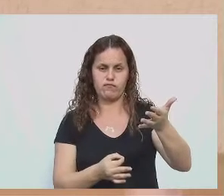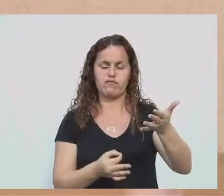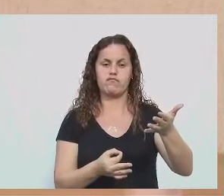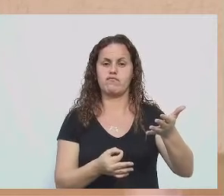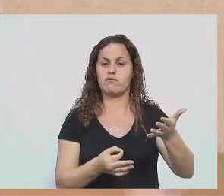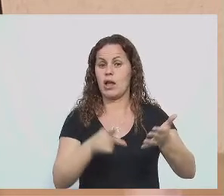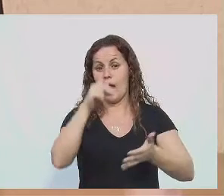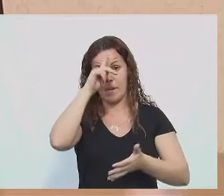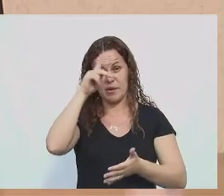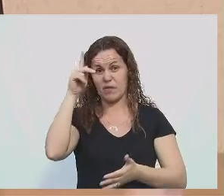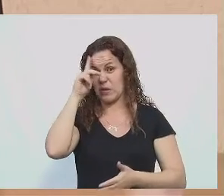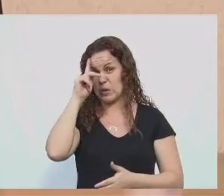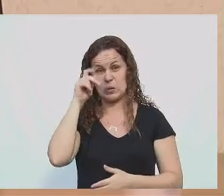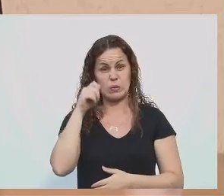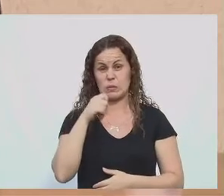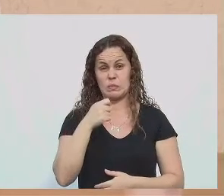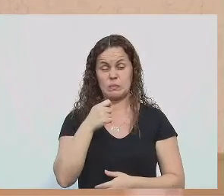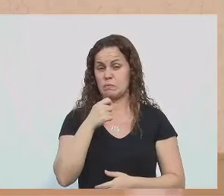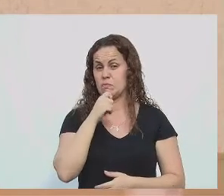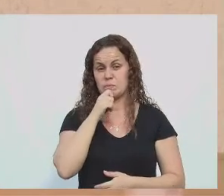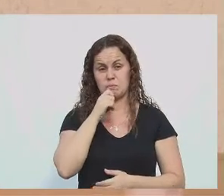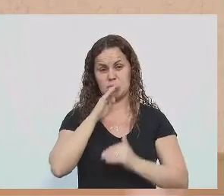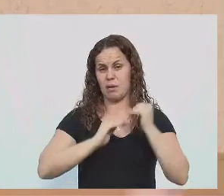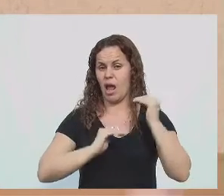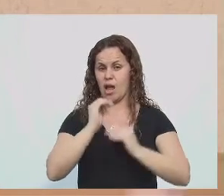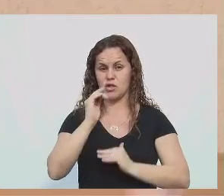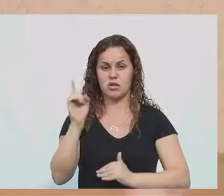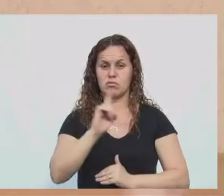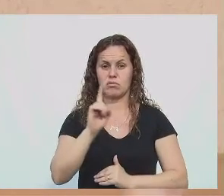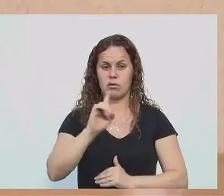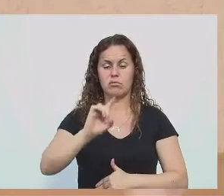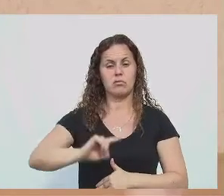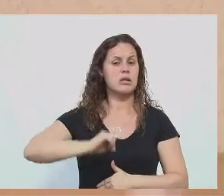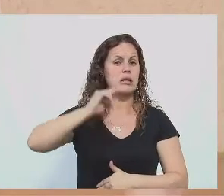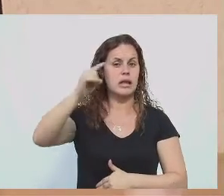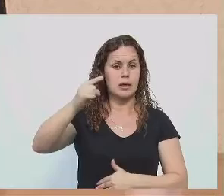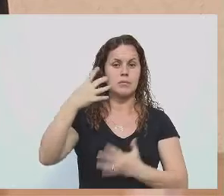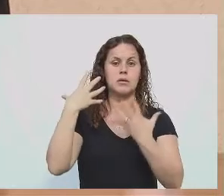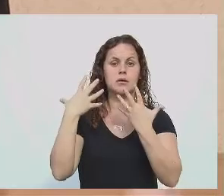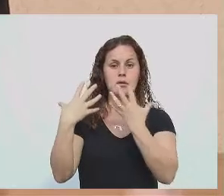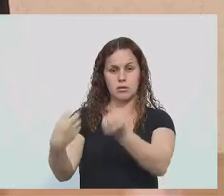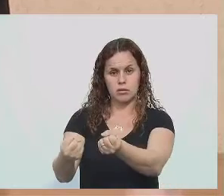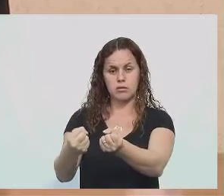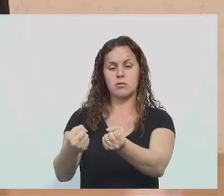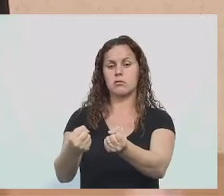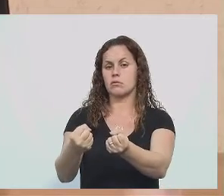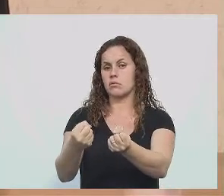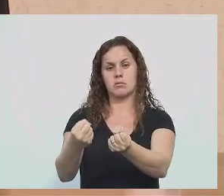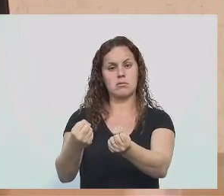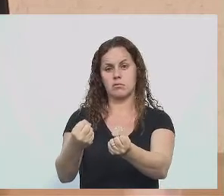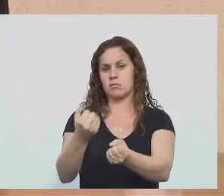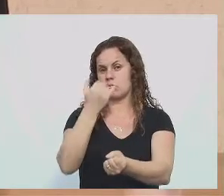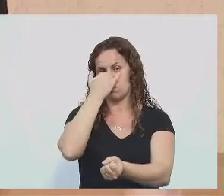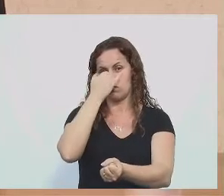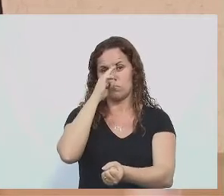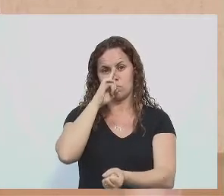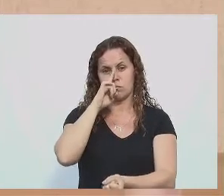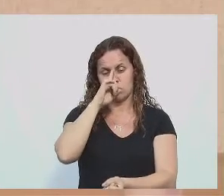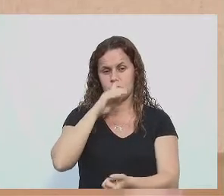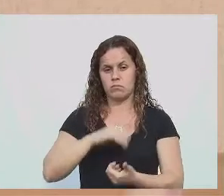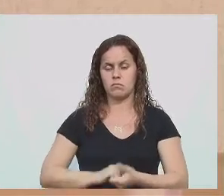a prefeitura, o município não chegou nem a colocar em prática, porque logo em seguida aderiram ao Minas Consciente e tiveram que